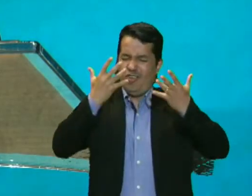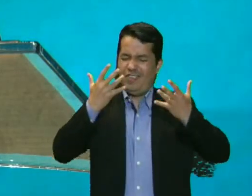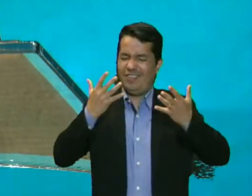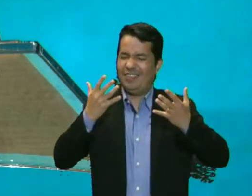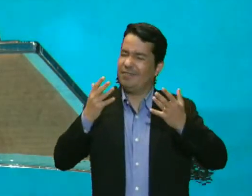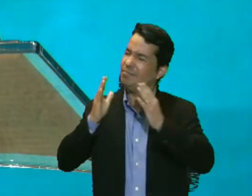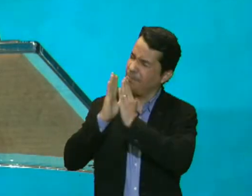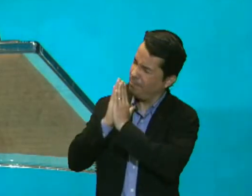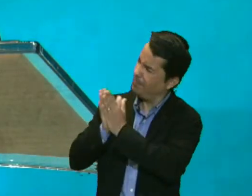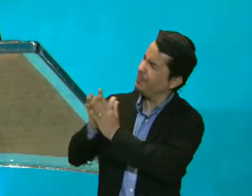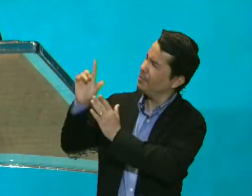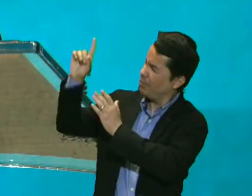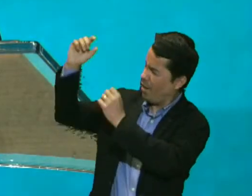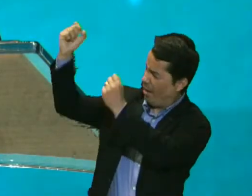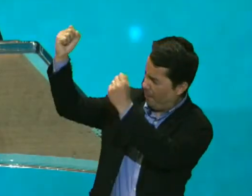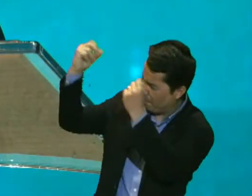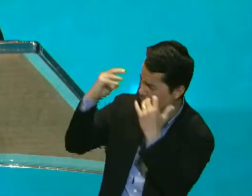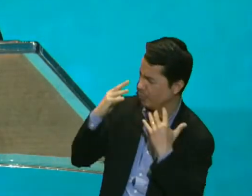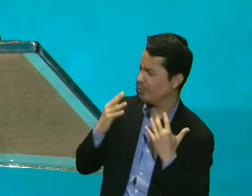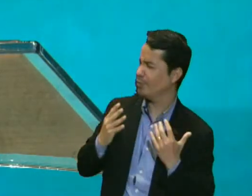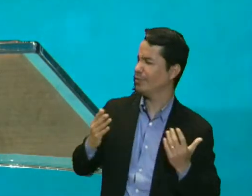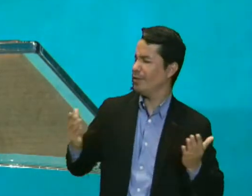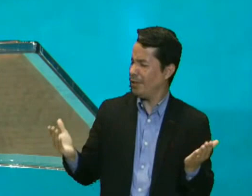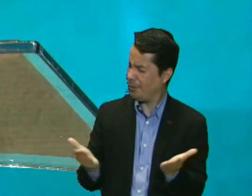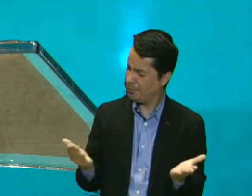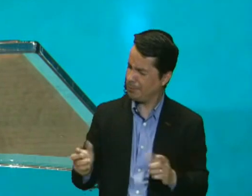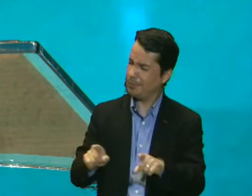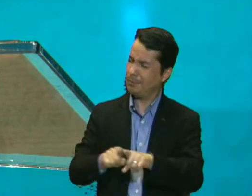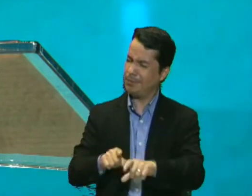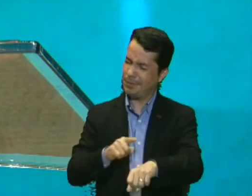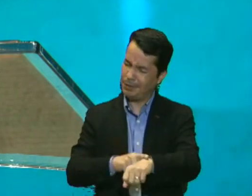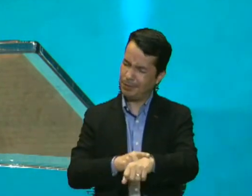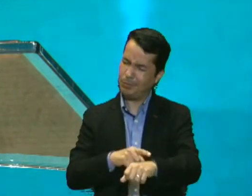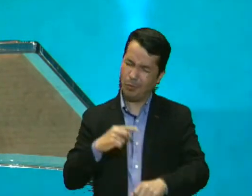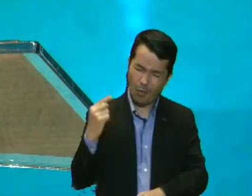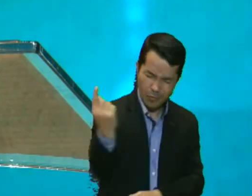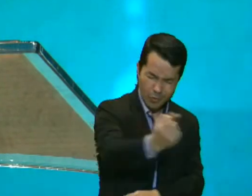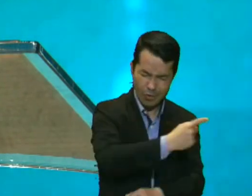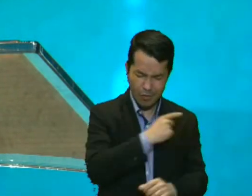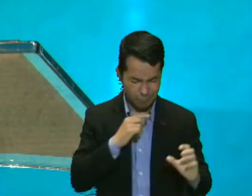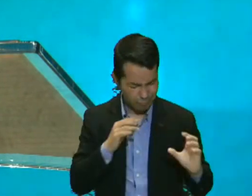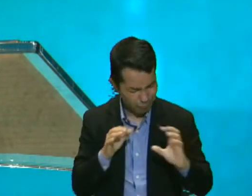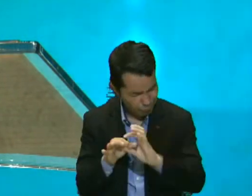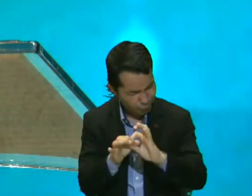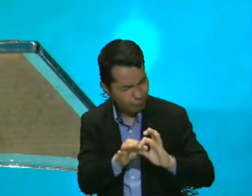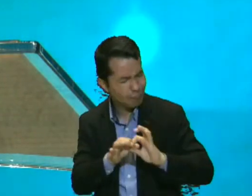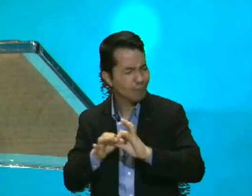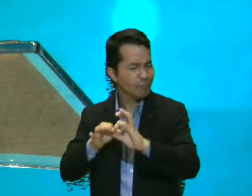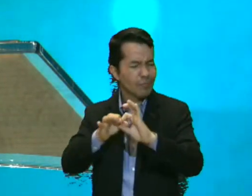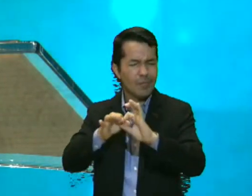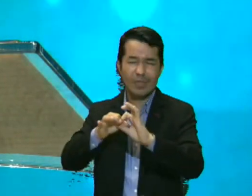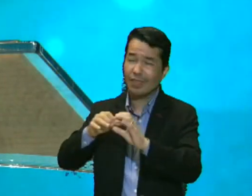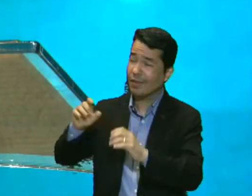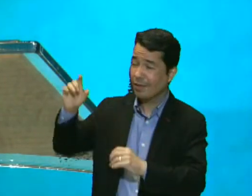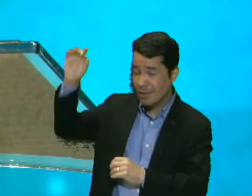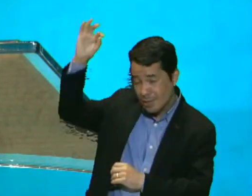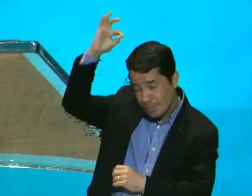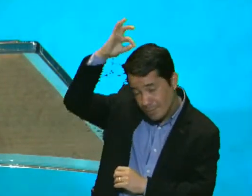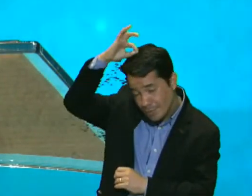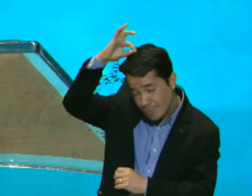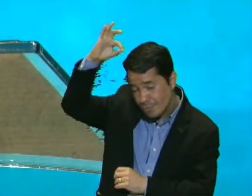abençoa, Pai, e que através desse tempo junto, o Espírito Santo do Senhor ministre ao coração de cada